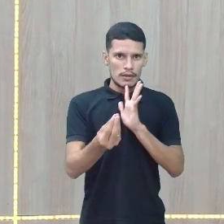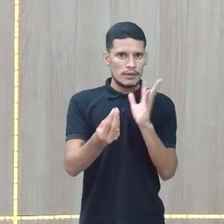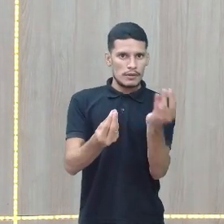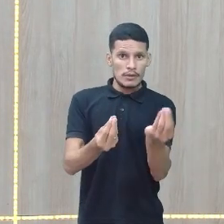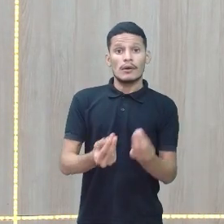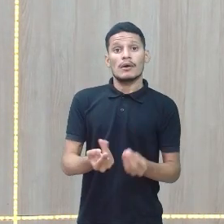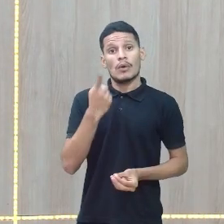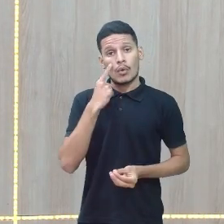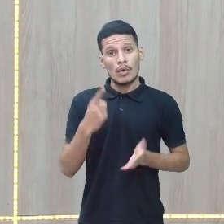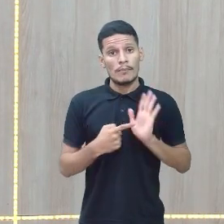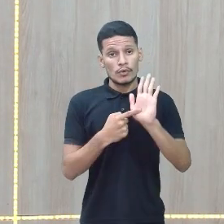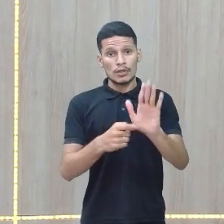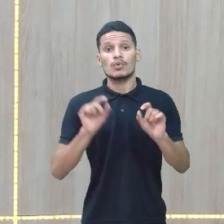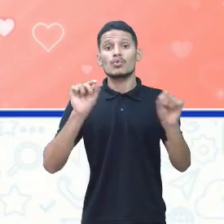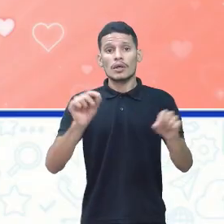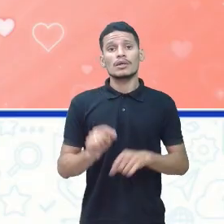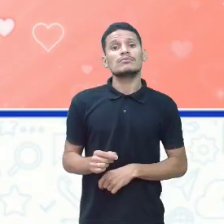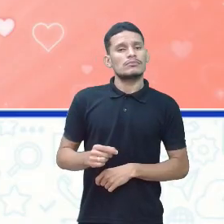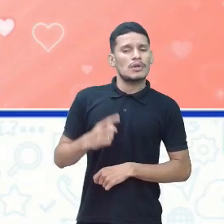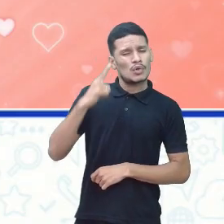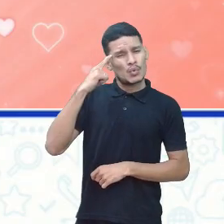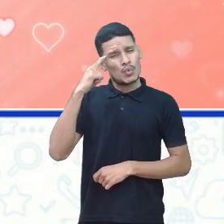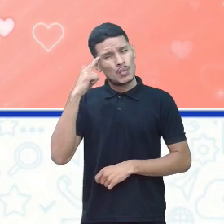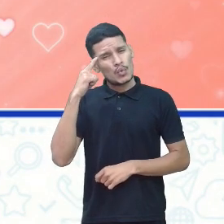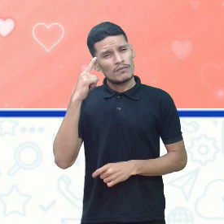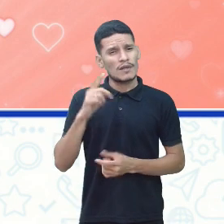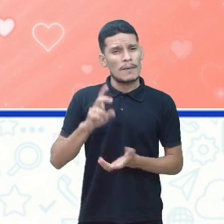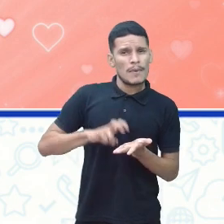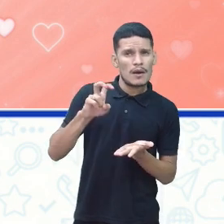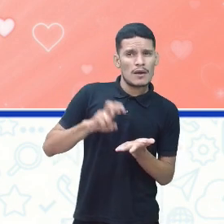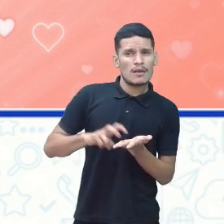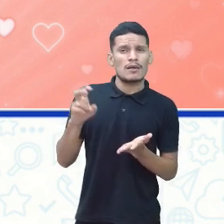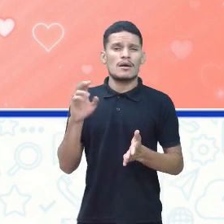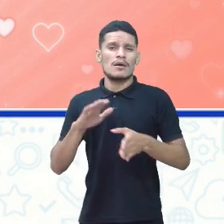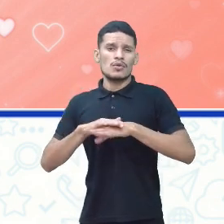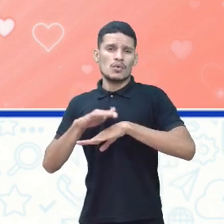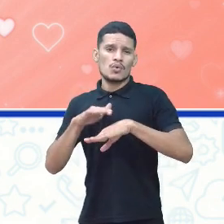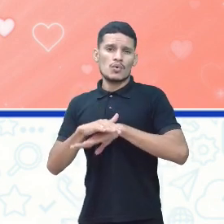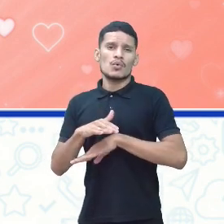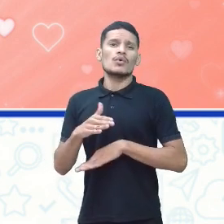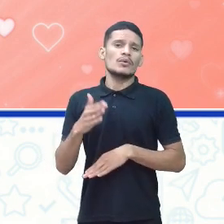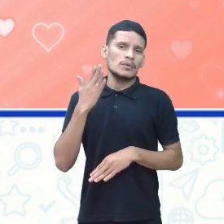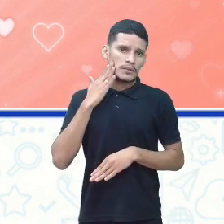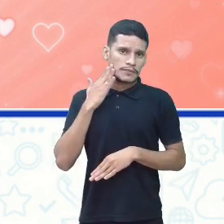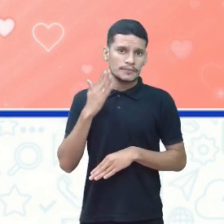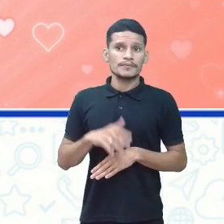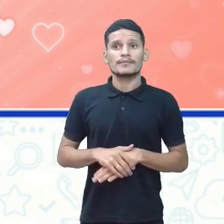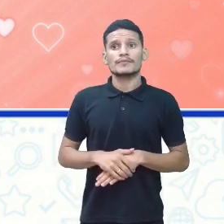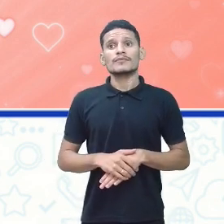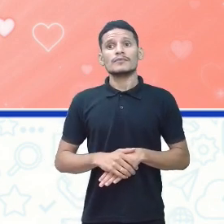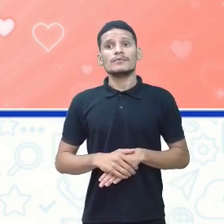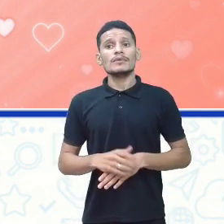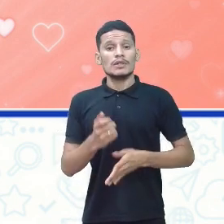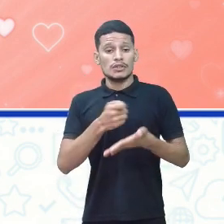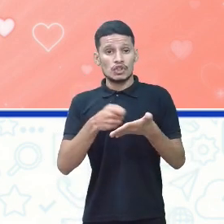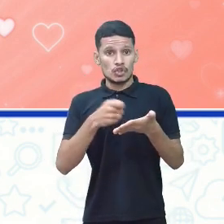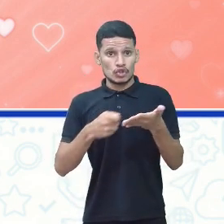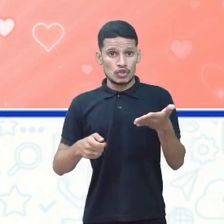vocês, sem dúvida, pela manhã, durante a noite. Quando